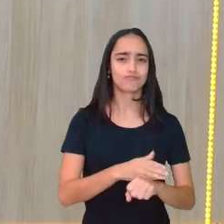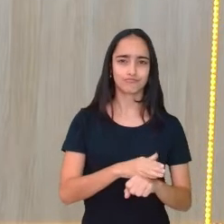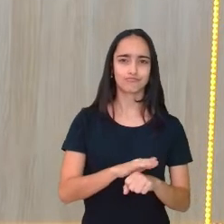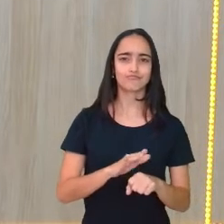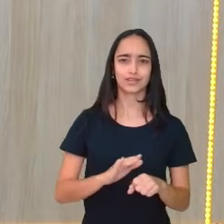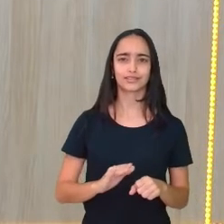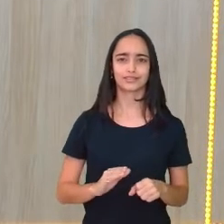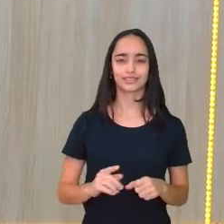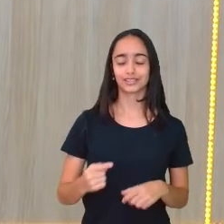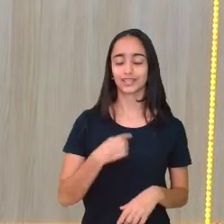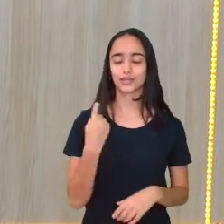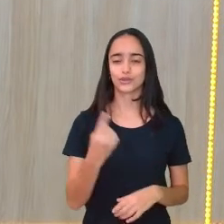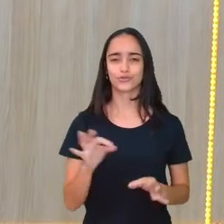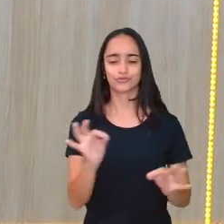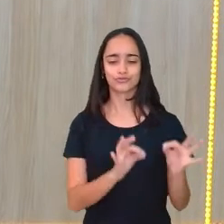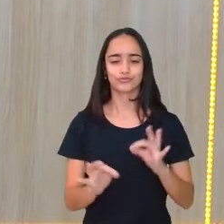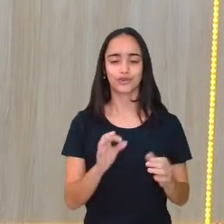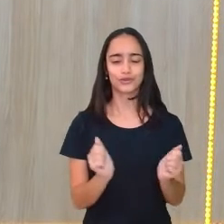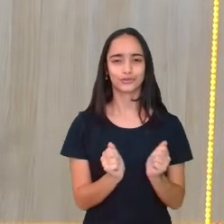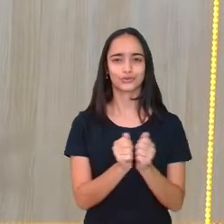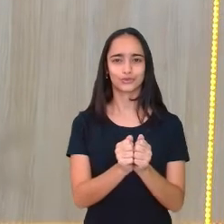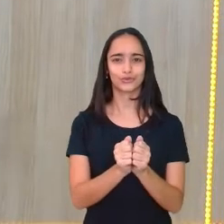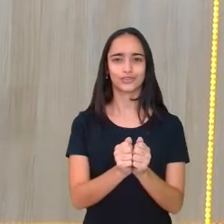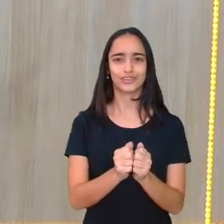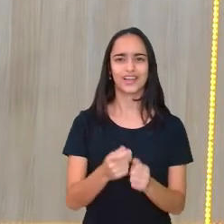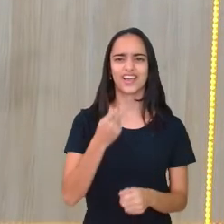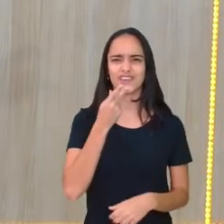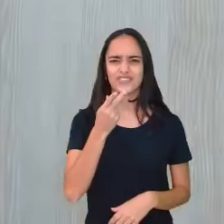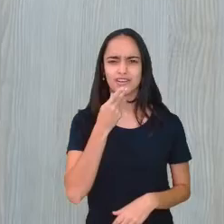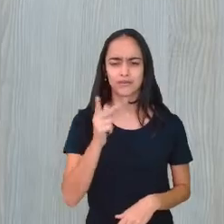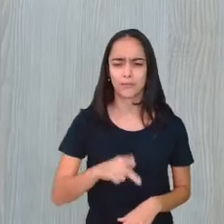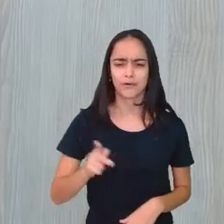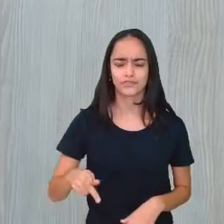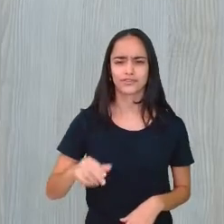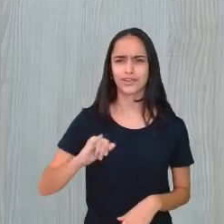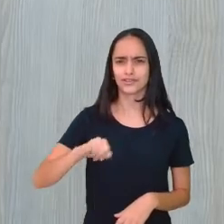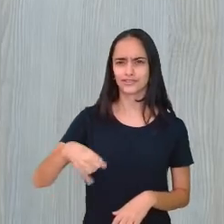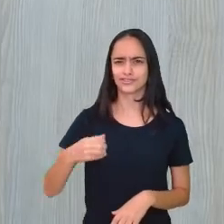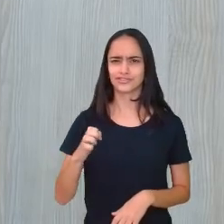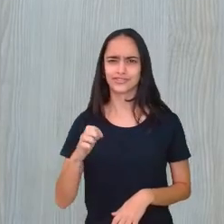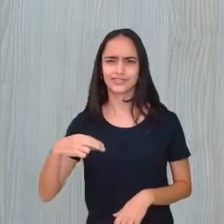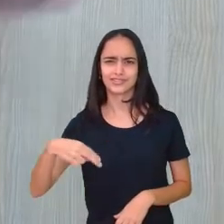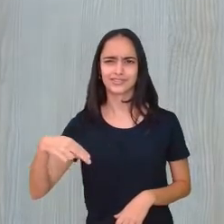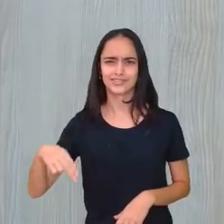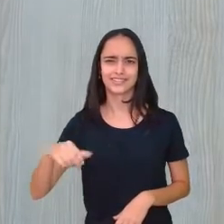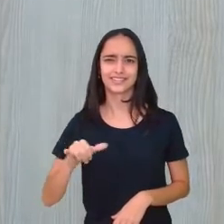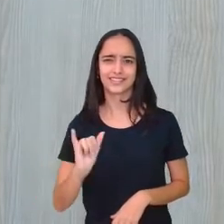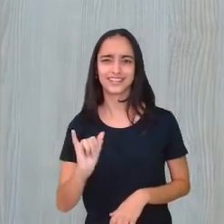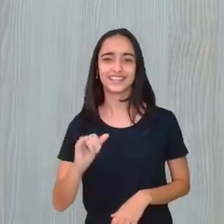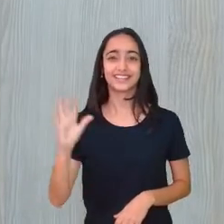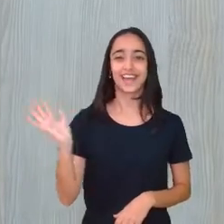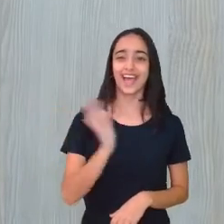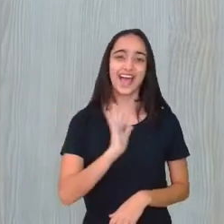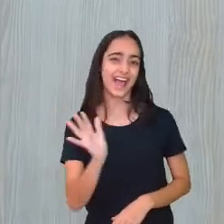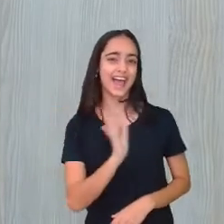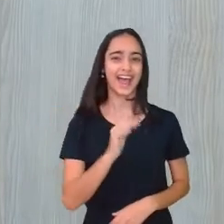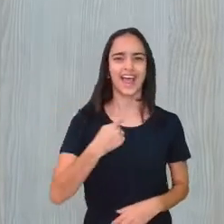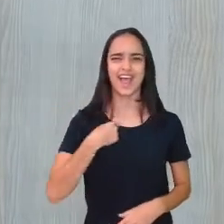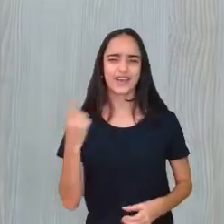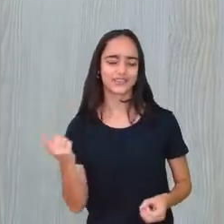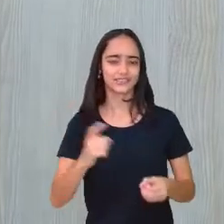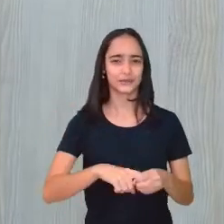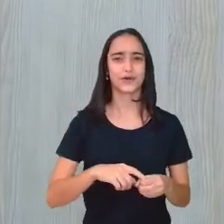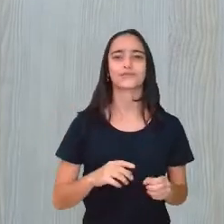gente elaborou junto. Então, estou falando da nossa querida professora Dinha. Aí, pessoal, tô aqui